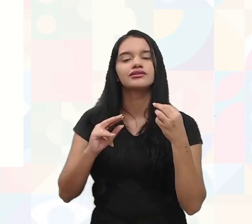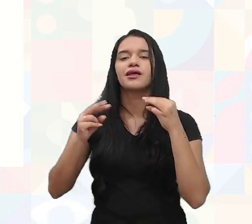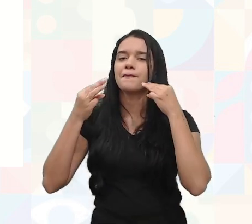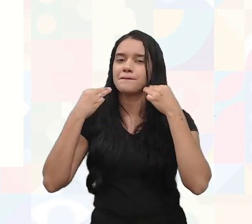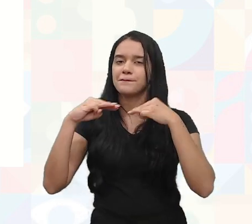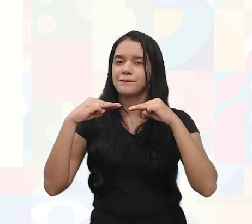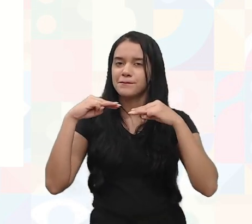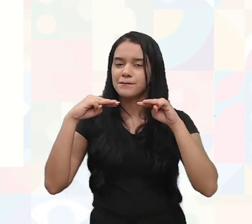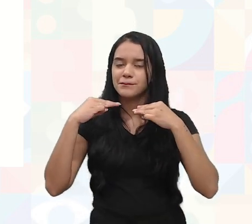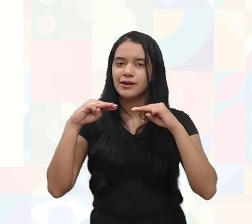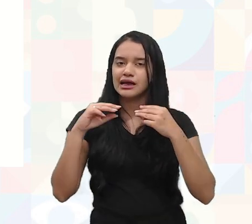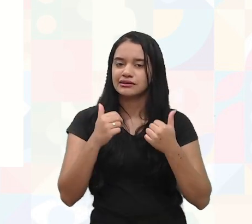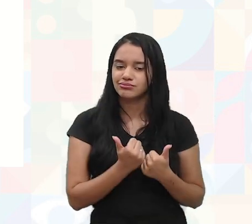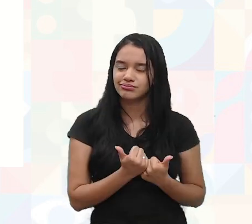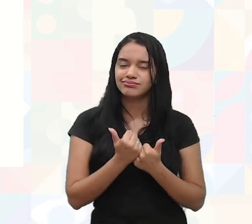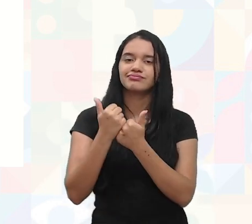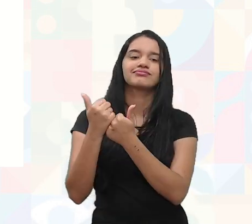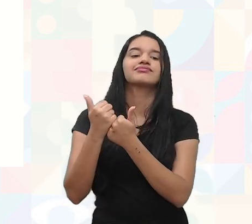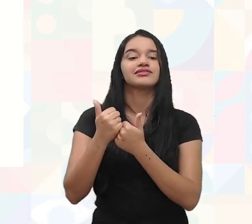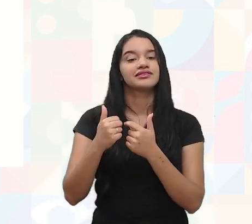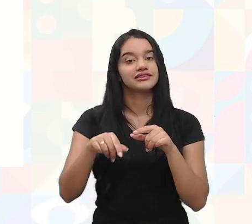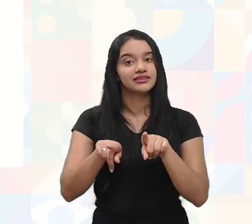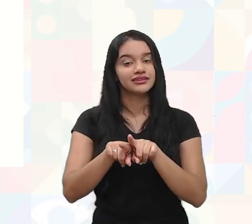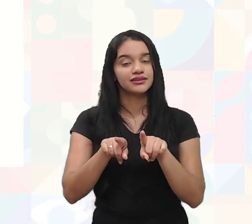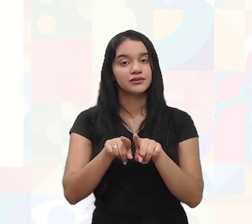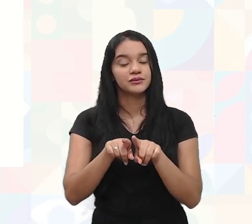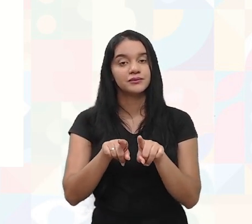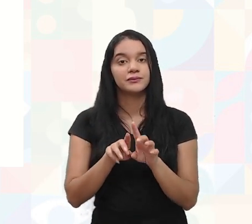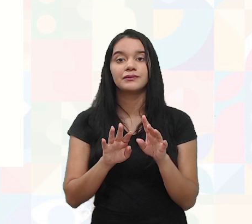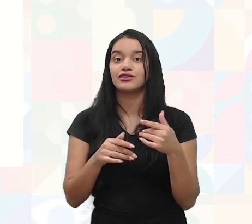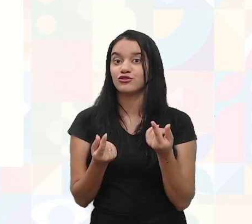que dão suporte à formação do preço.